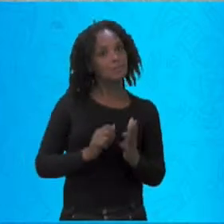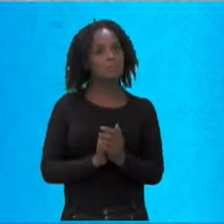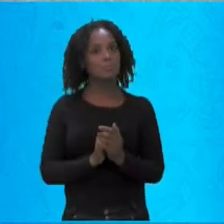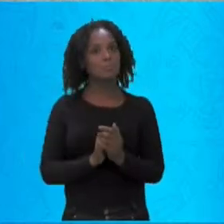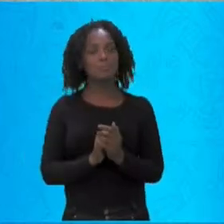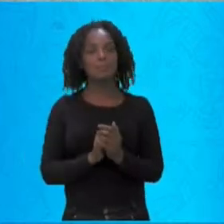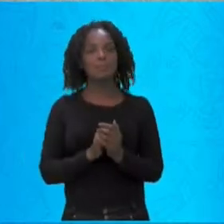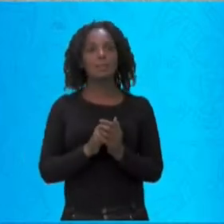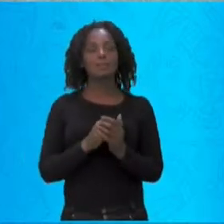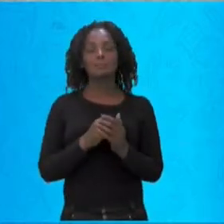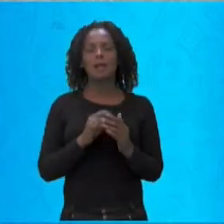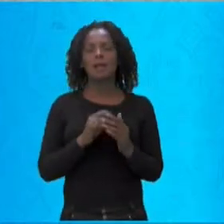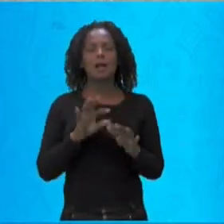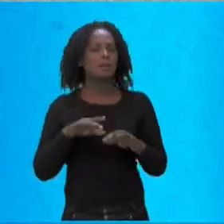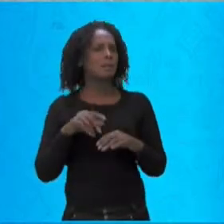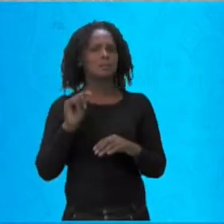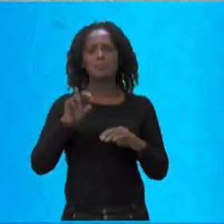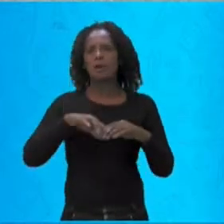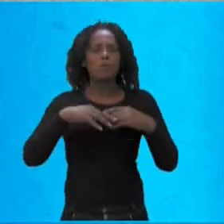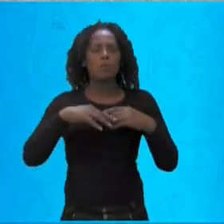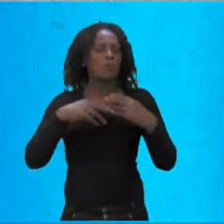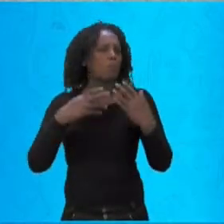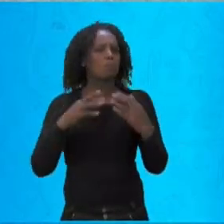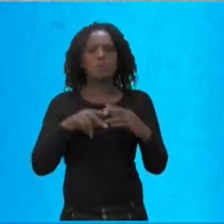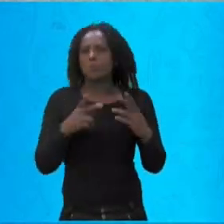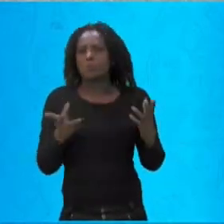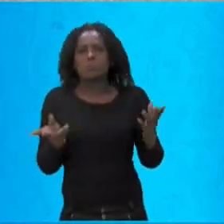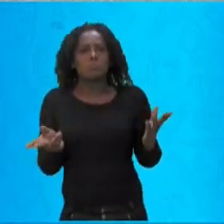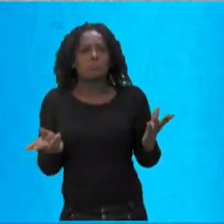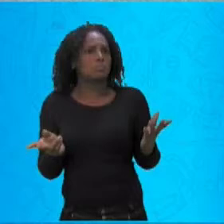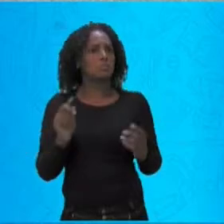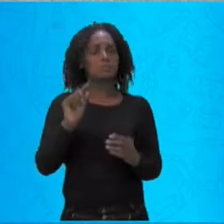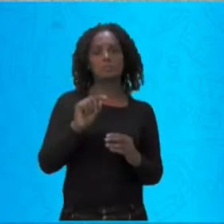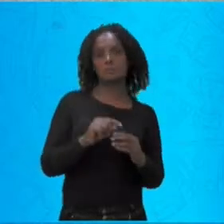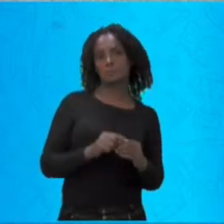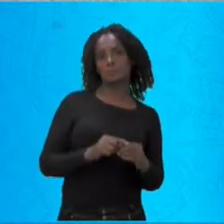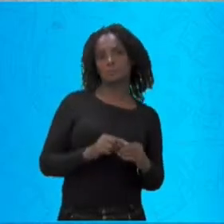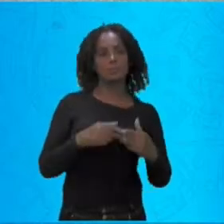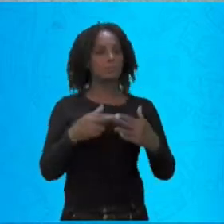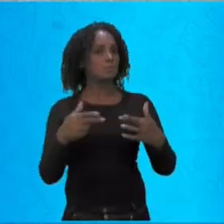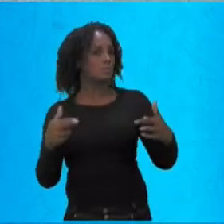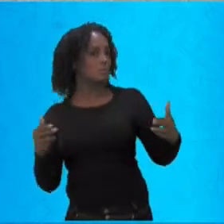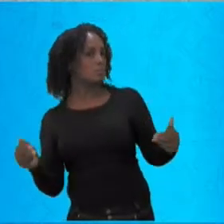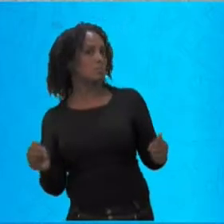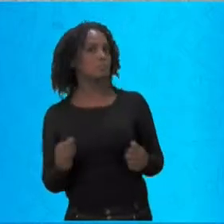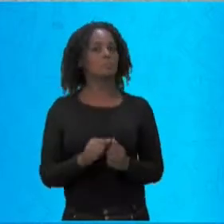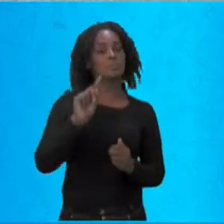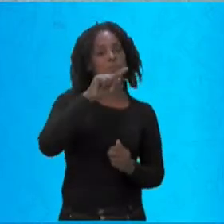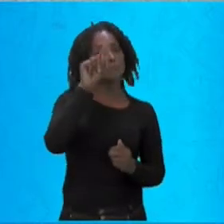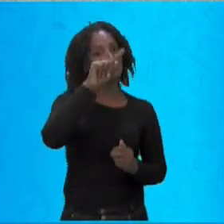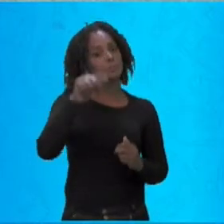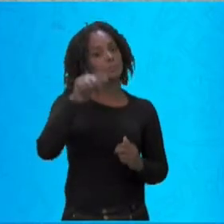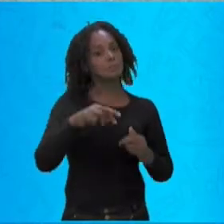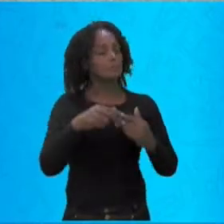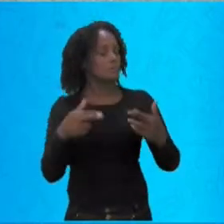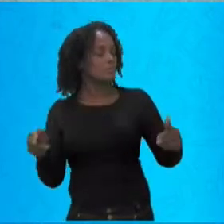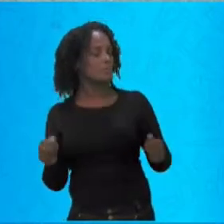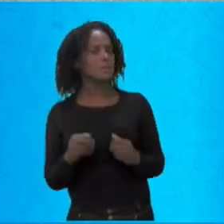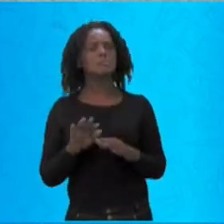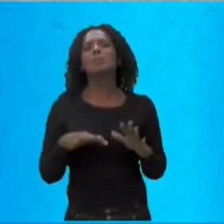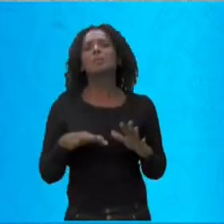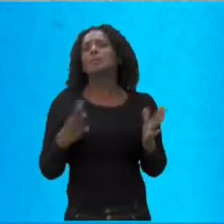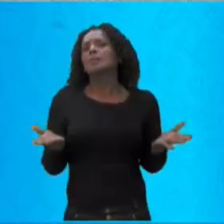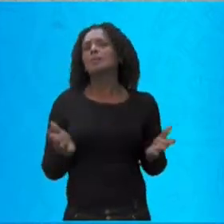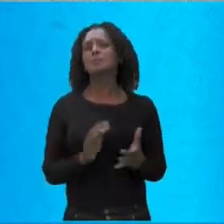Esses são alguns dos sinais de pontuação que nós usamos. E para que servem esses